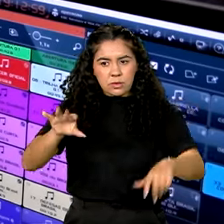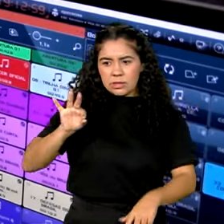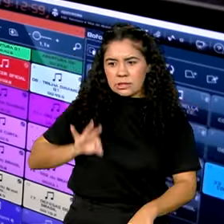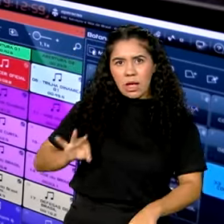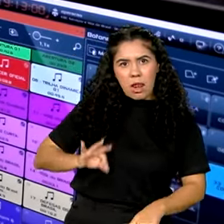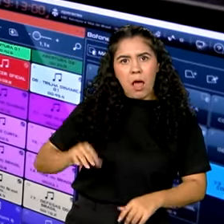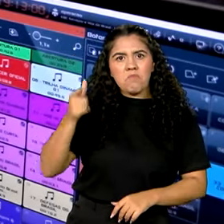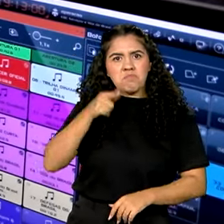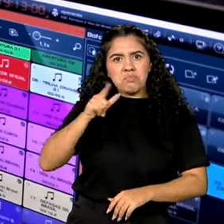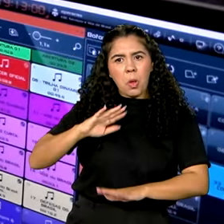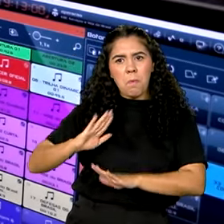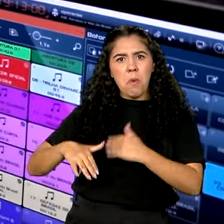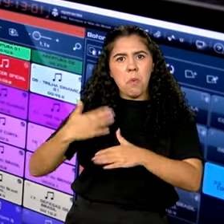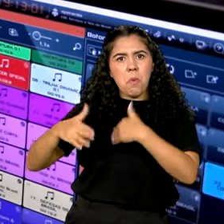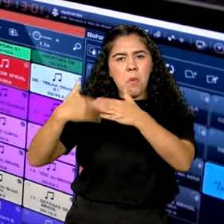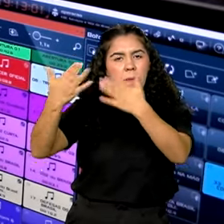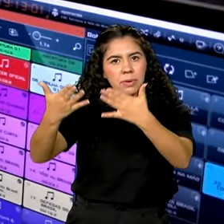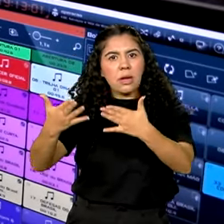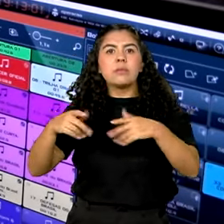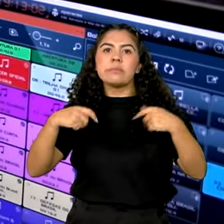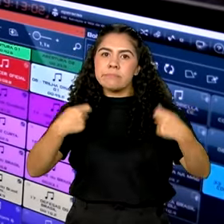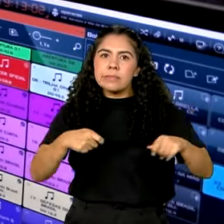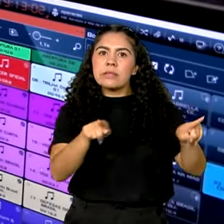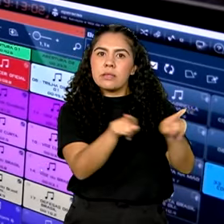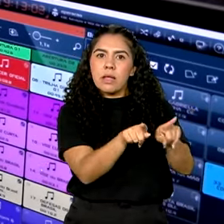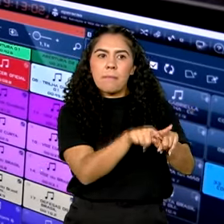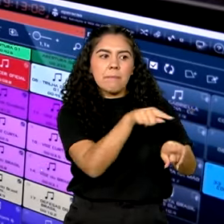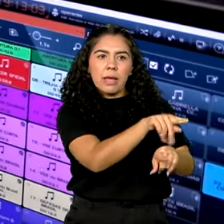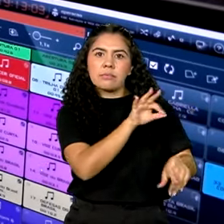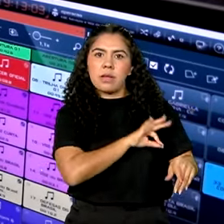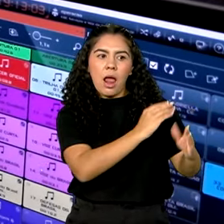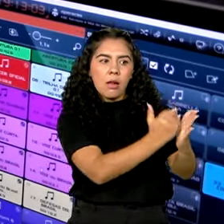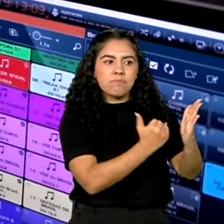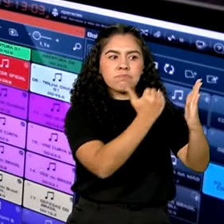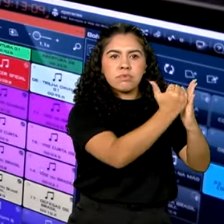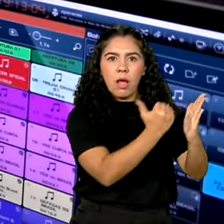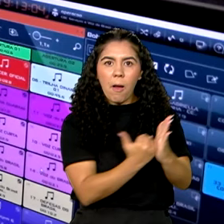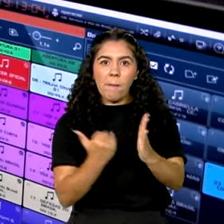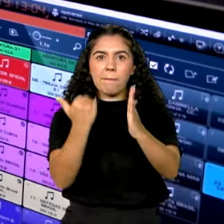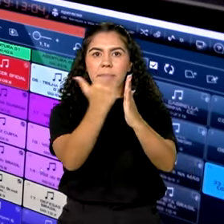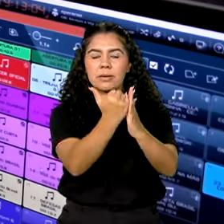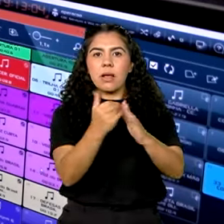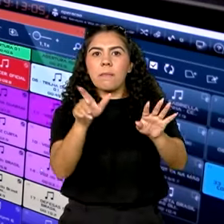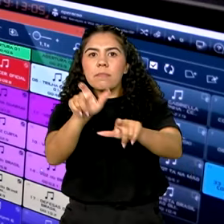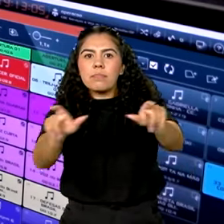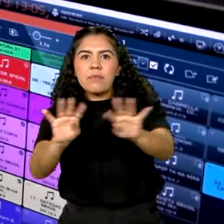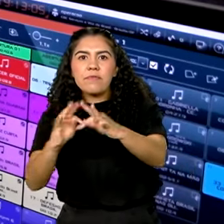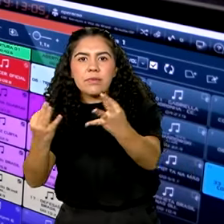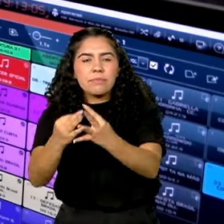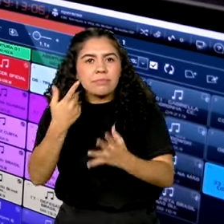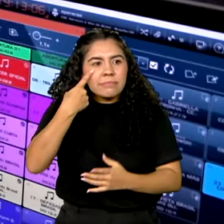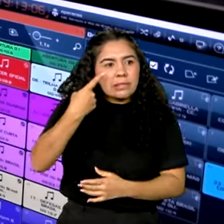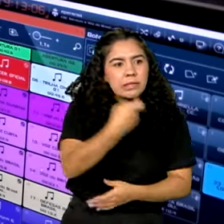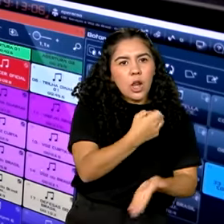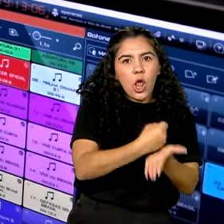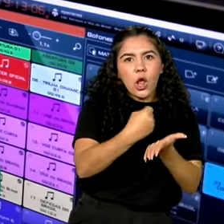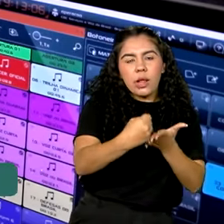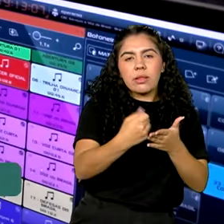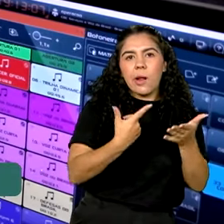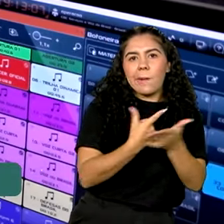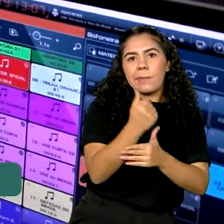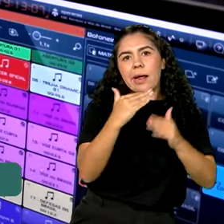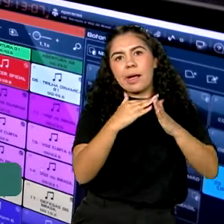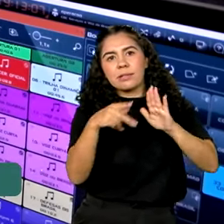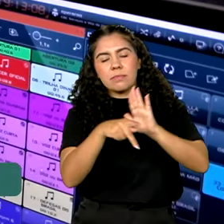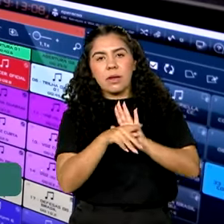então Obviamente você tem que subir também isso aí para que a gente possa trazer mais famílias né porque a família por exemplo tá chegando num valor de 2000 sai de